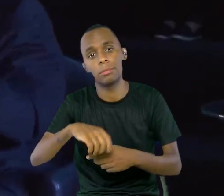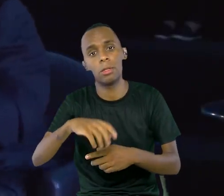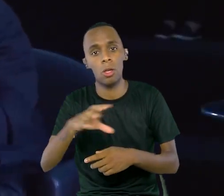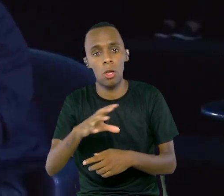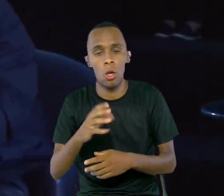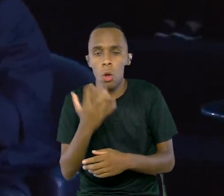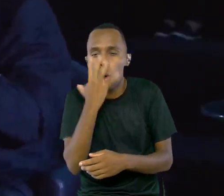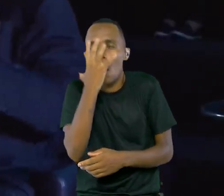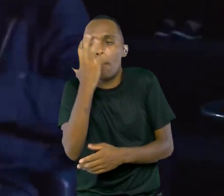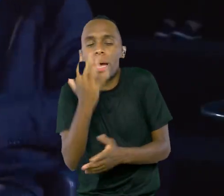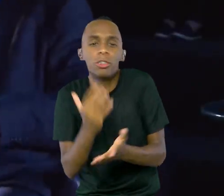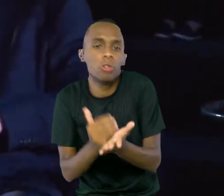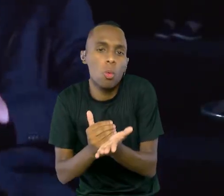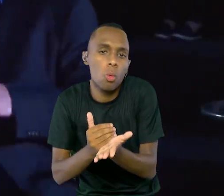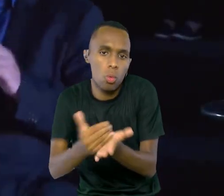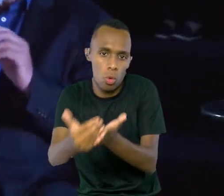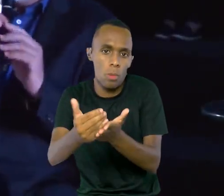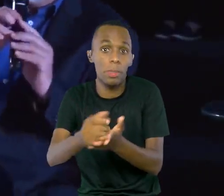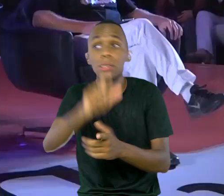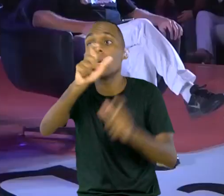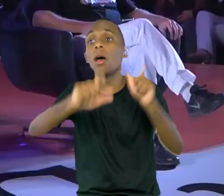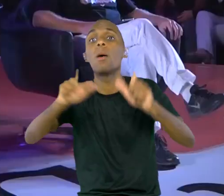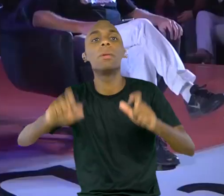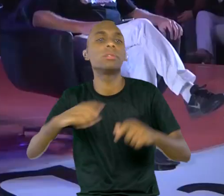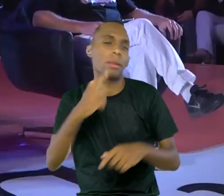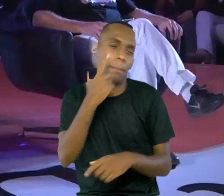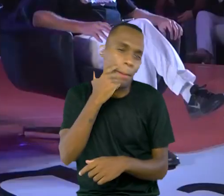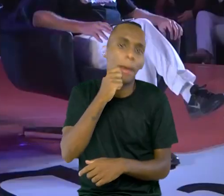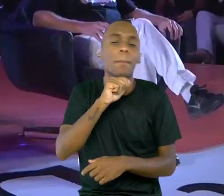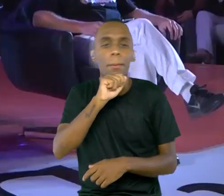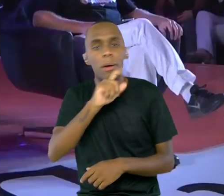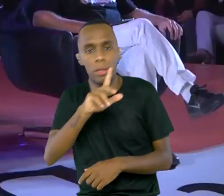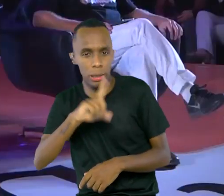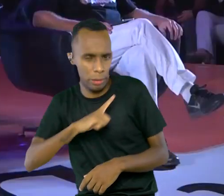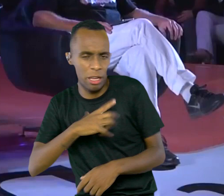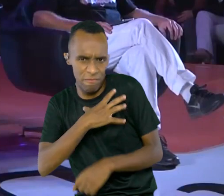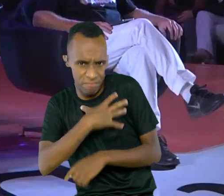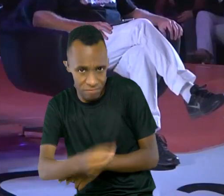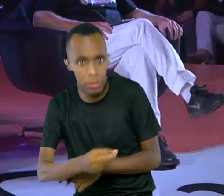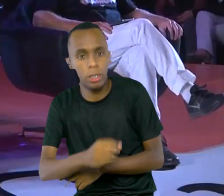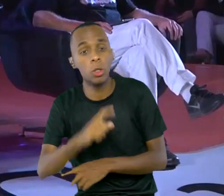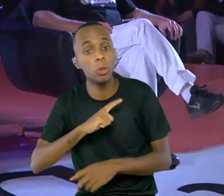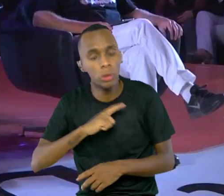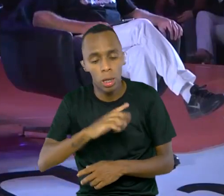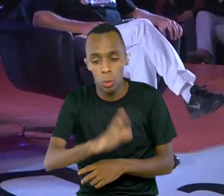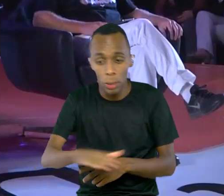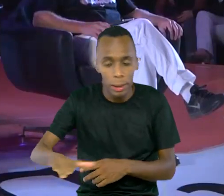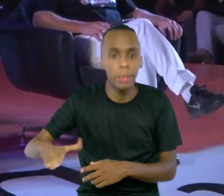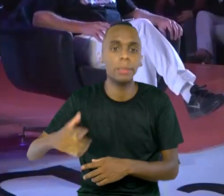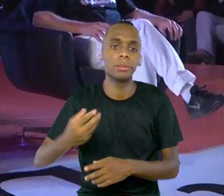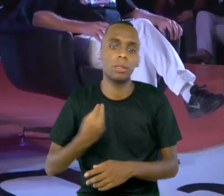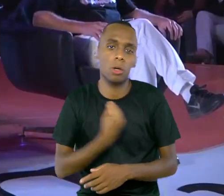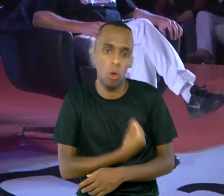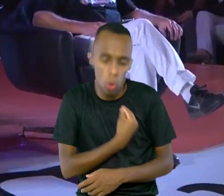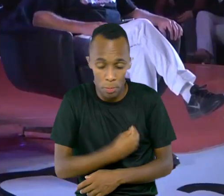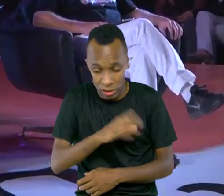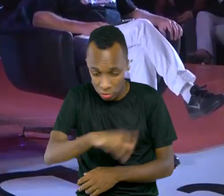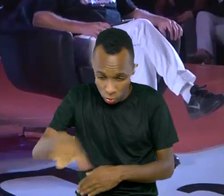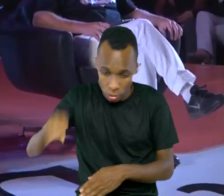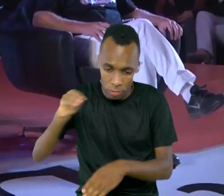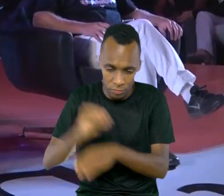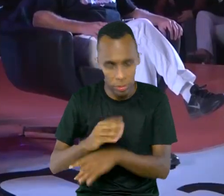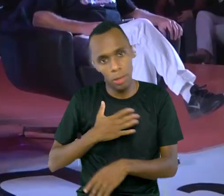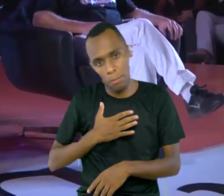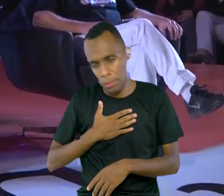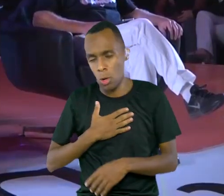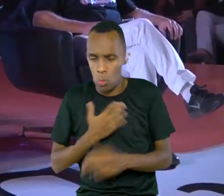sim a paixão como ponto de partida. Quem aqui é pai ou mãe, nós temos algumas crianças logo no início da vida